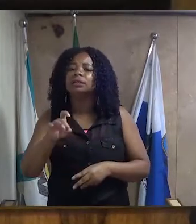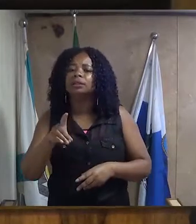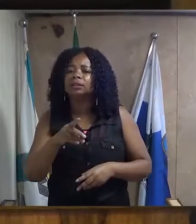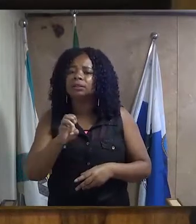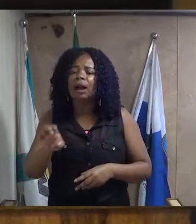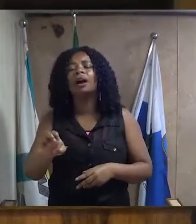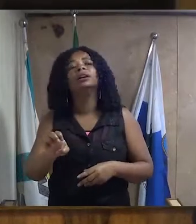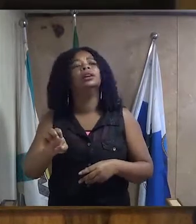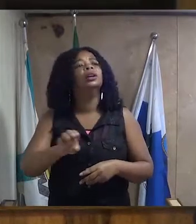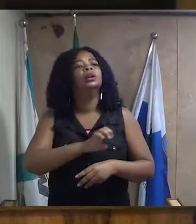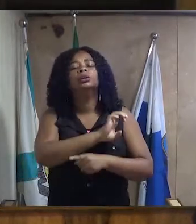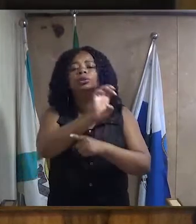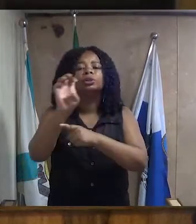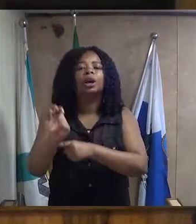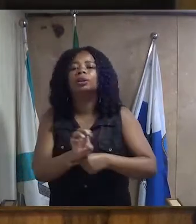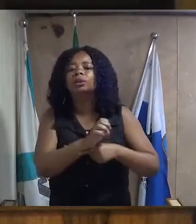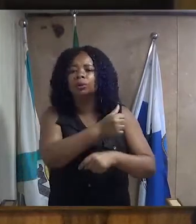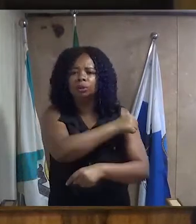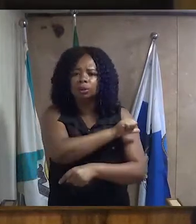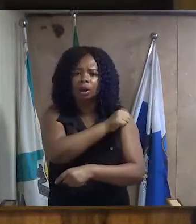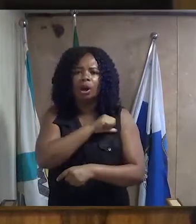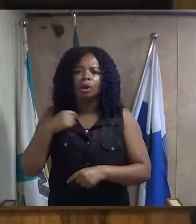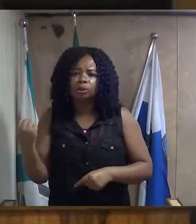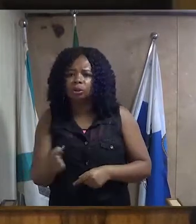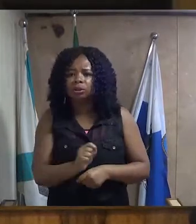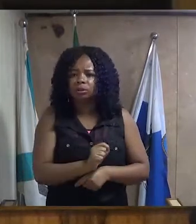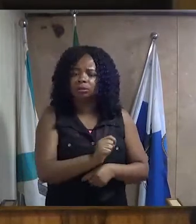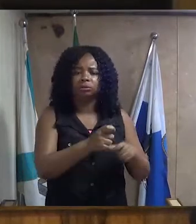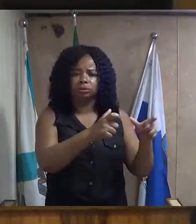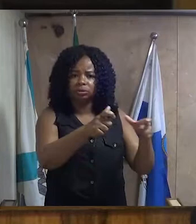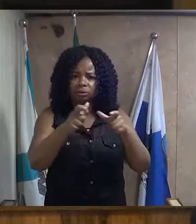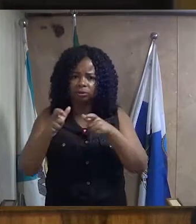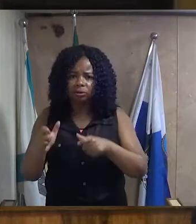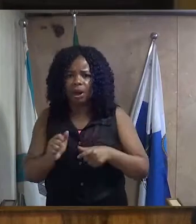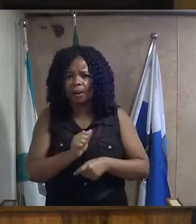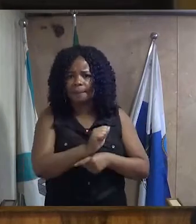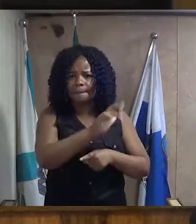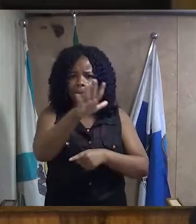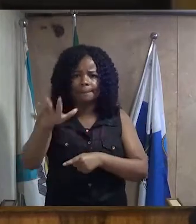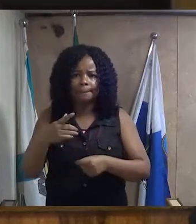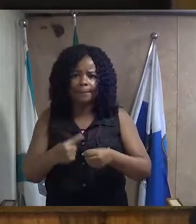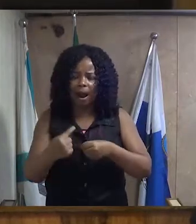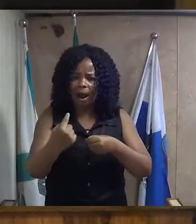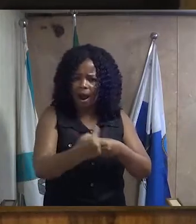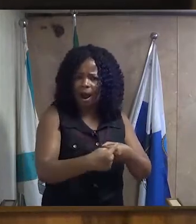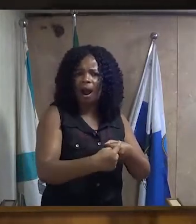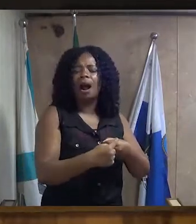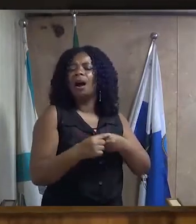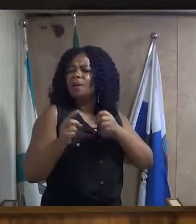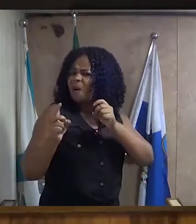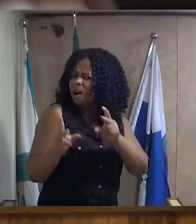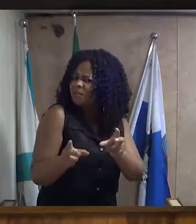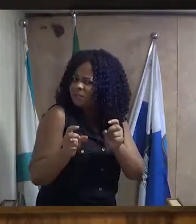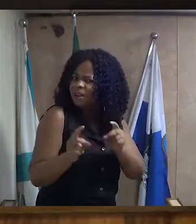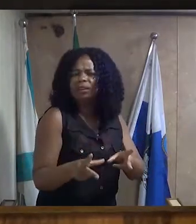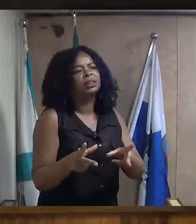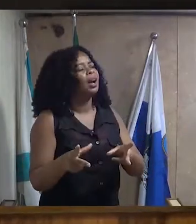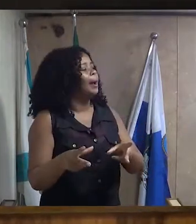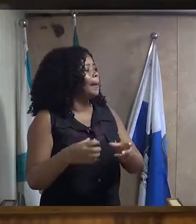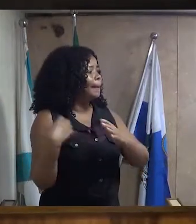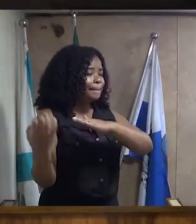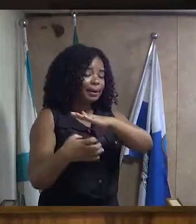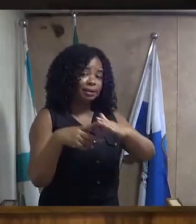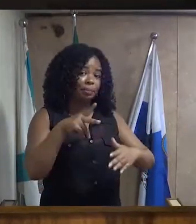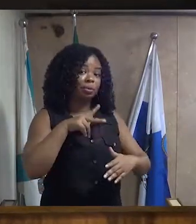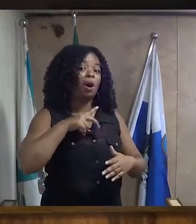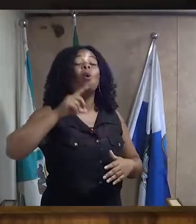nossa cidade, mas tem várias comunidades que são servidas água gratuitamente. Em centenas de bairros e comunidades, agora com a venda para uma empresa privada, o